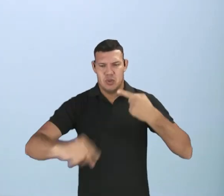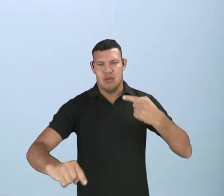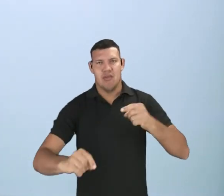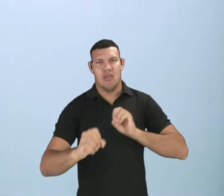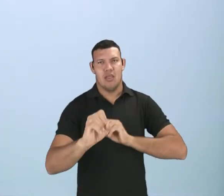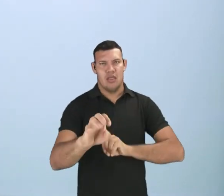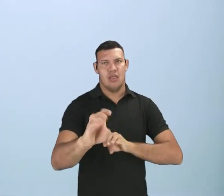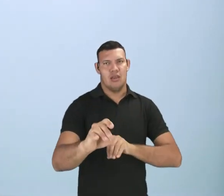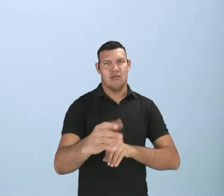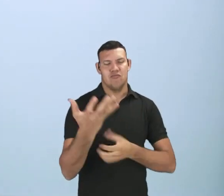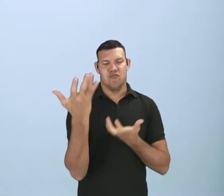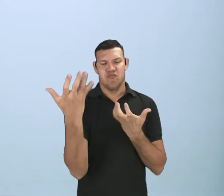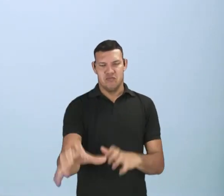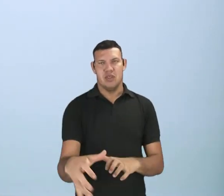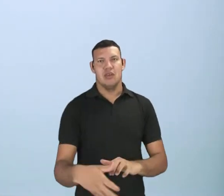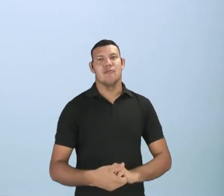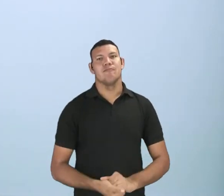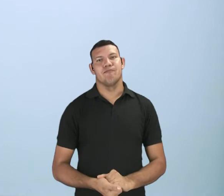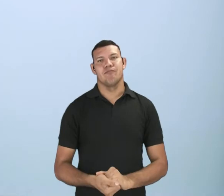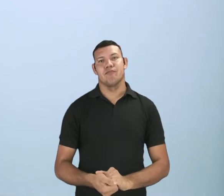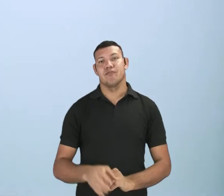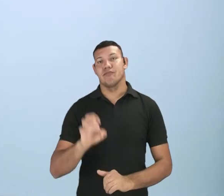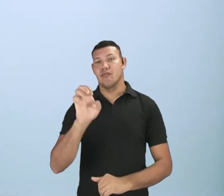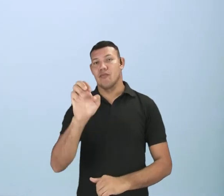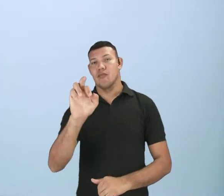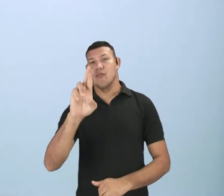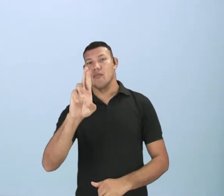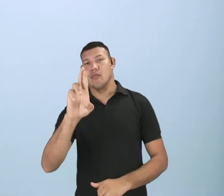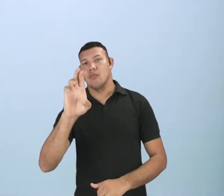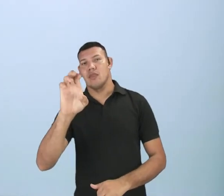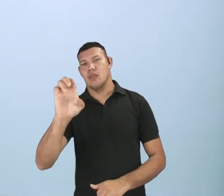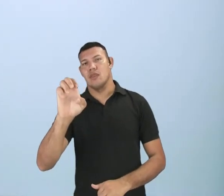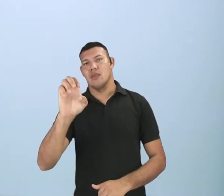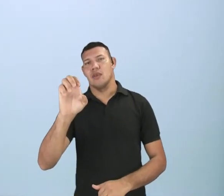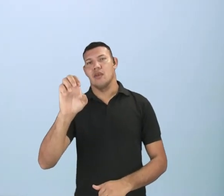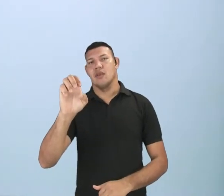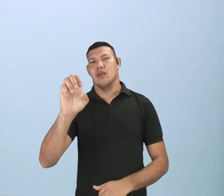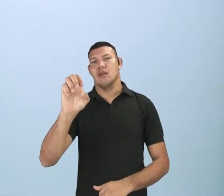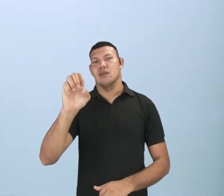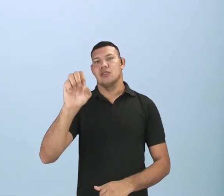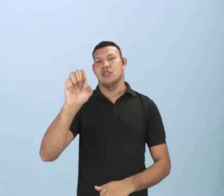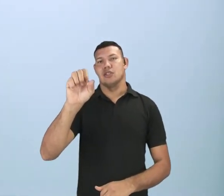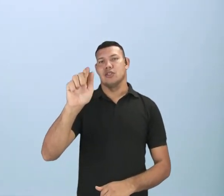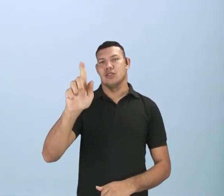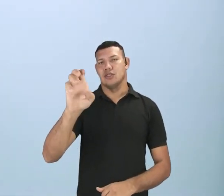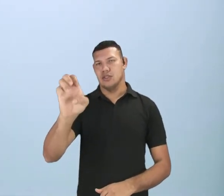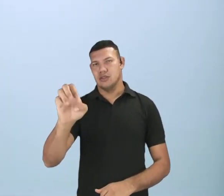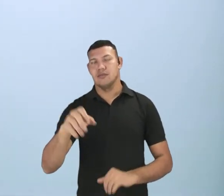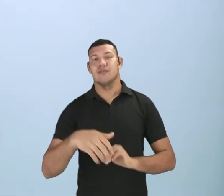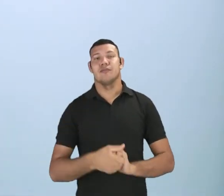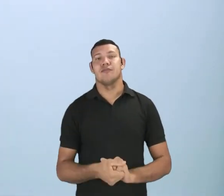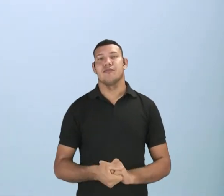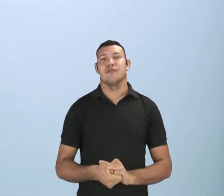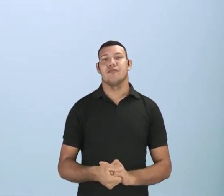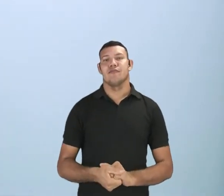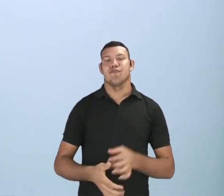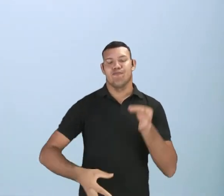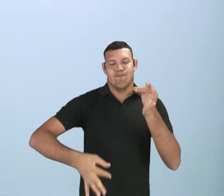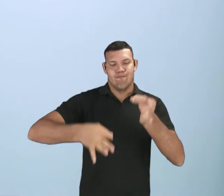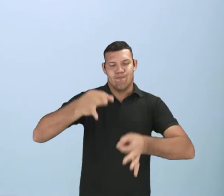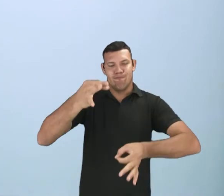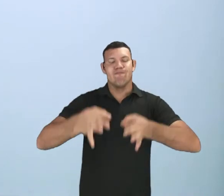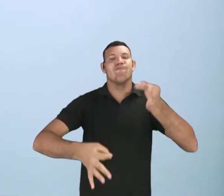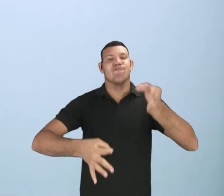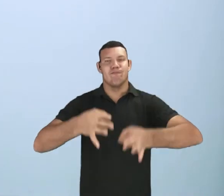da Igreja Católica era chamado de herege. E o que acontecia com os hereges? Eles eram levados ao